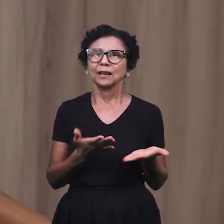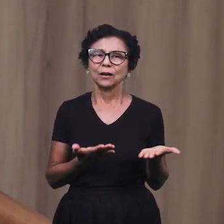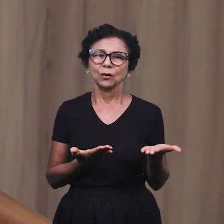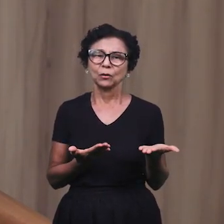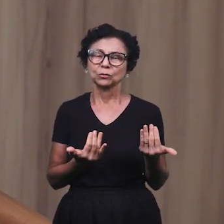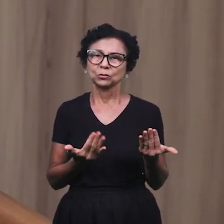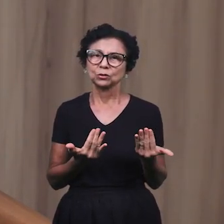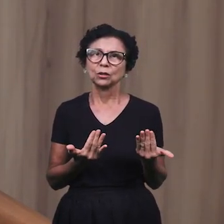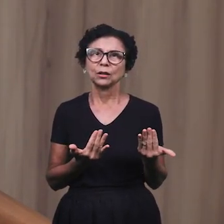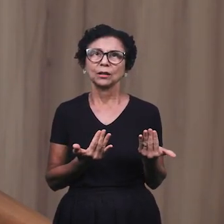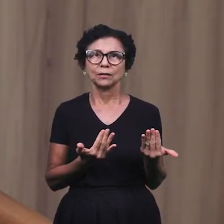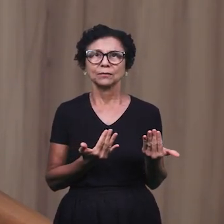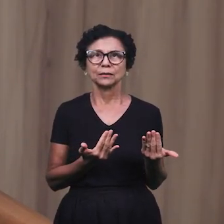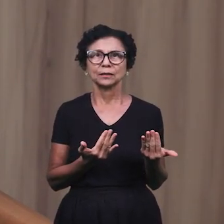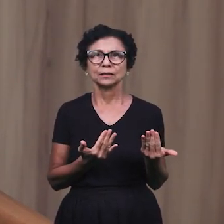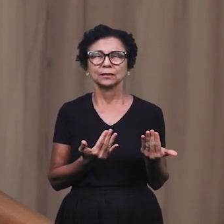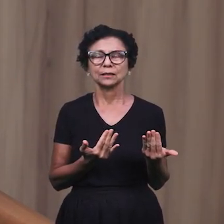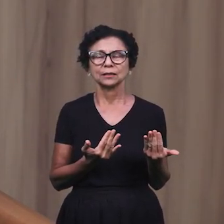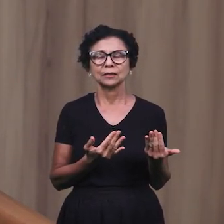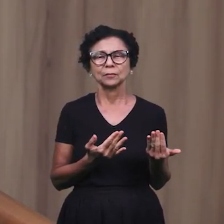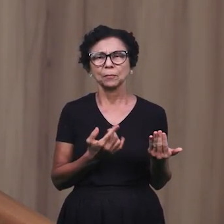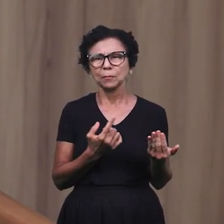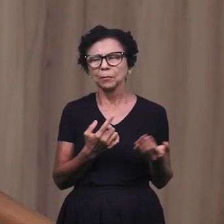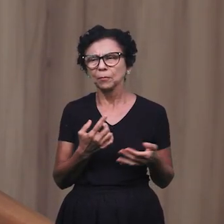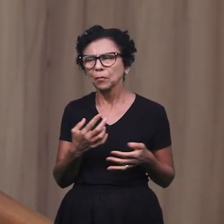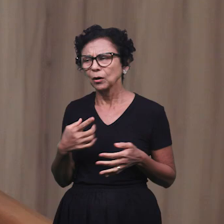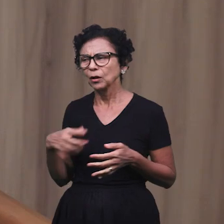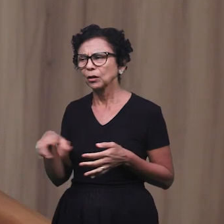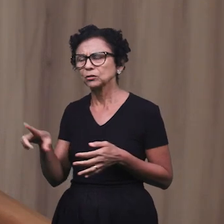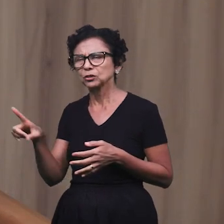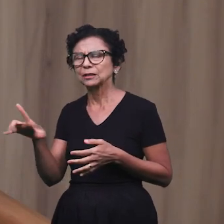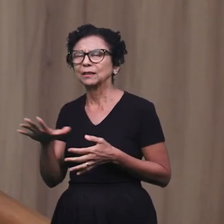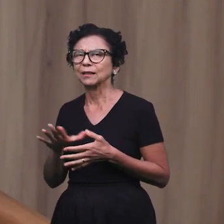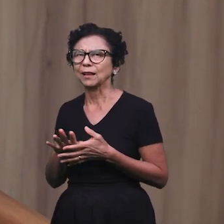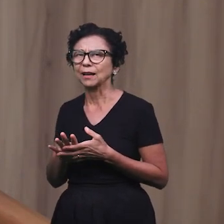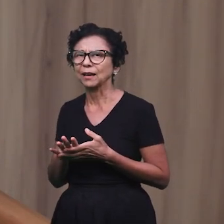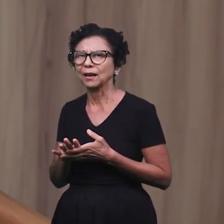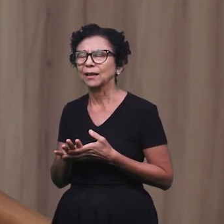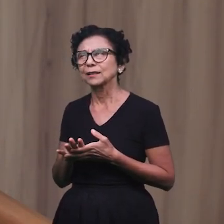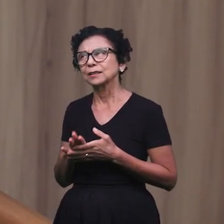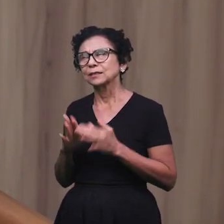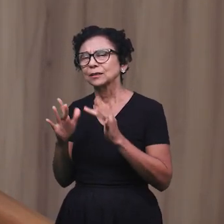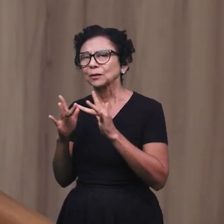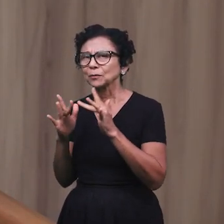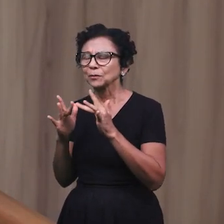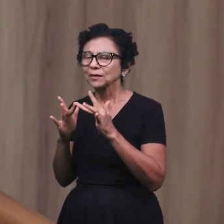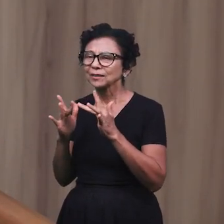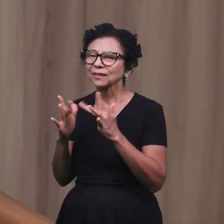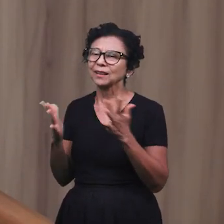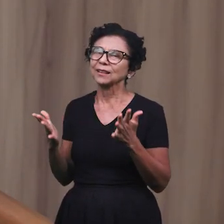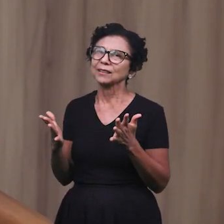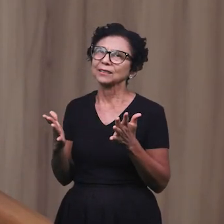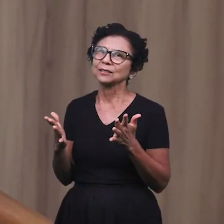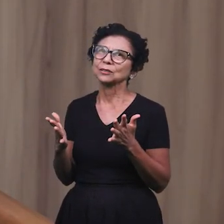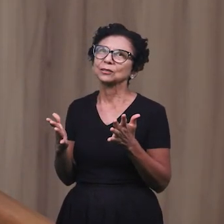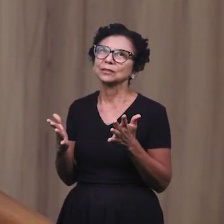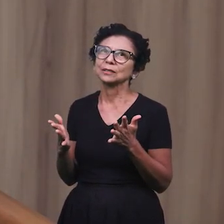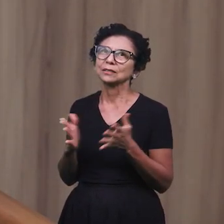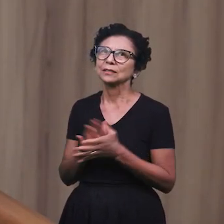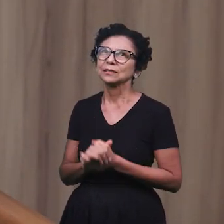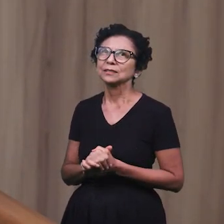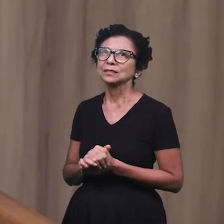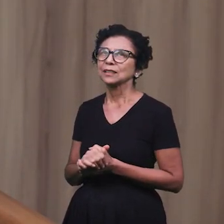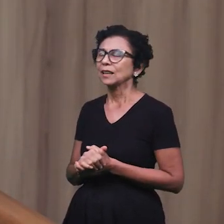jovem ele precisa ir até o idoso e tentar resgatar, né, esse vínculo, essa convivência. Por que não um almoço